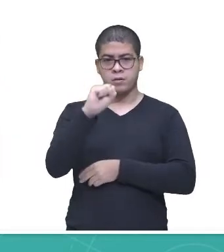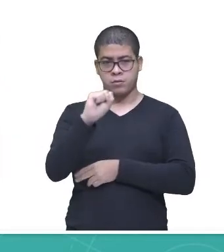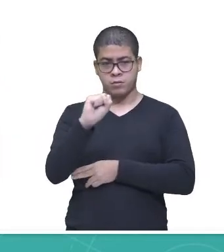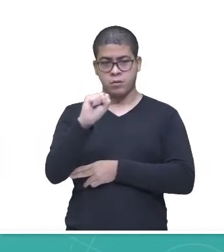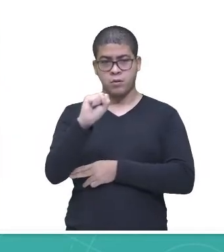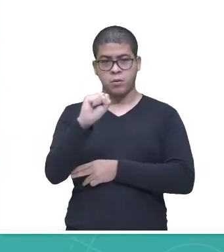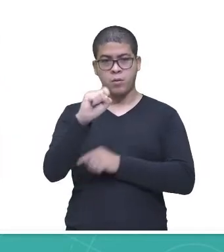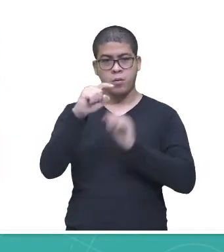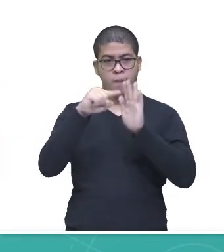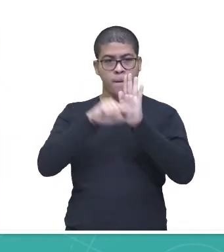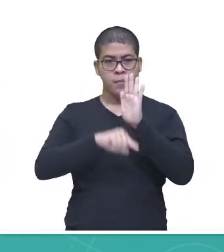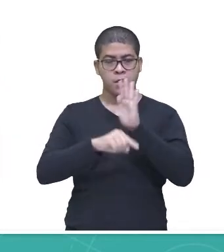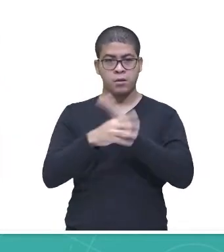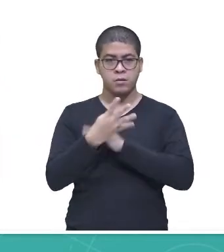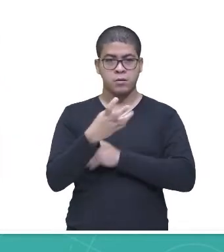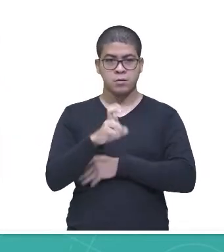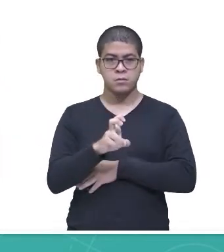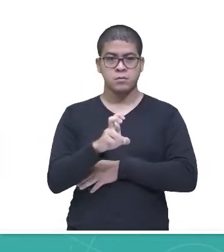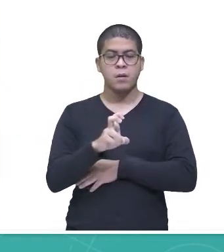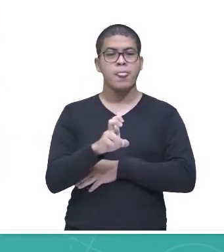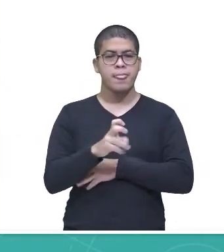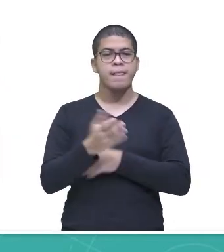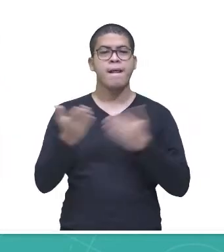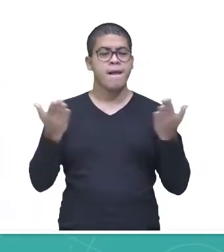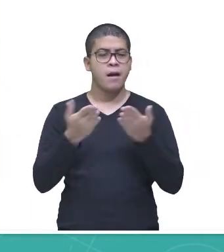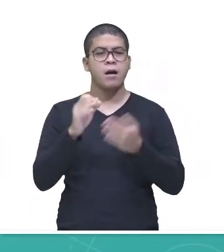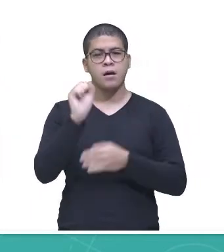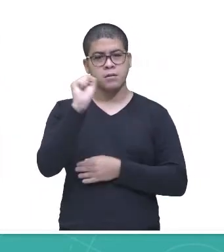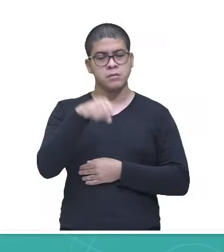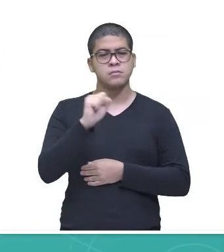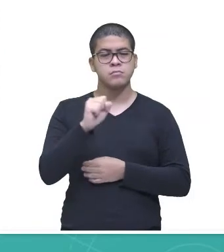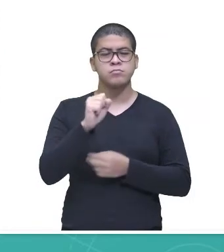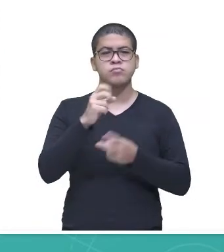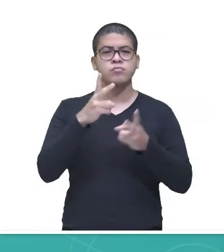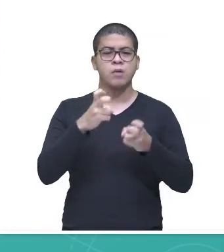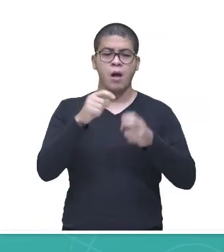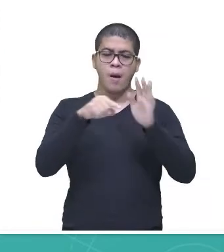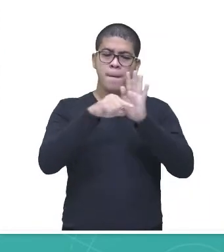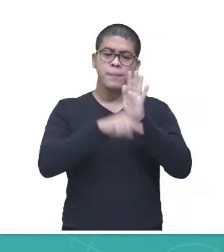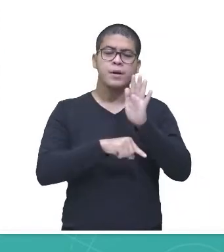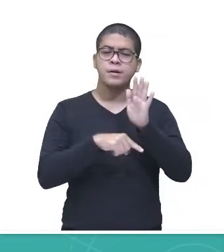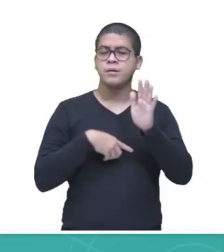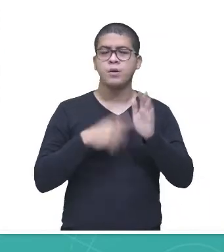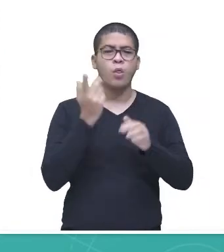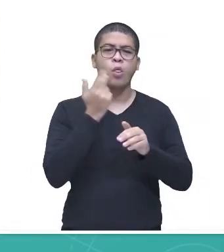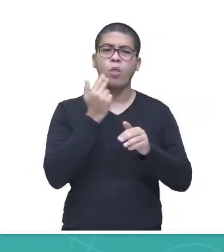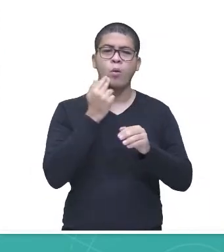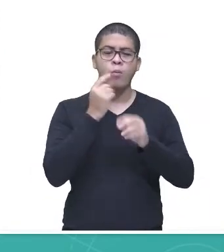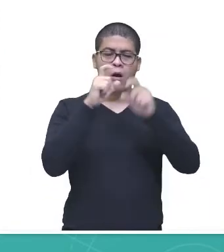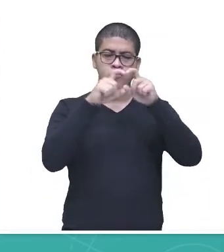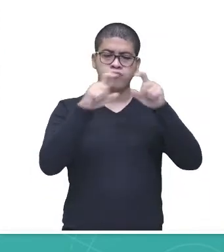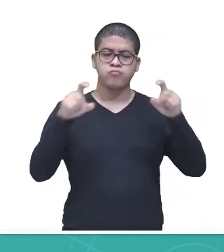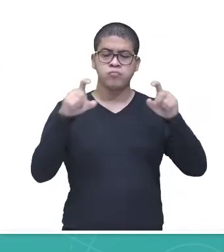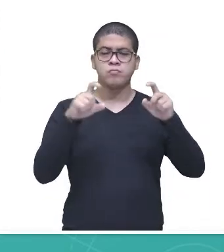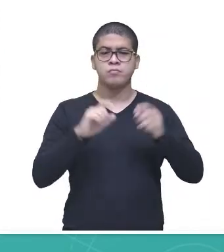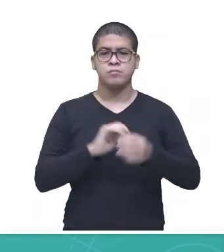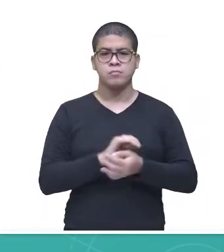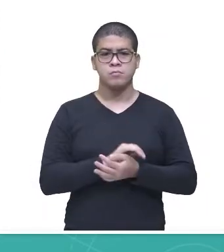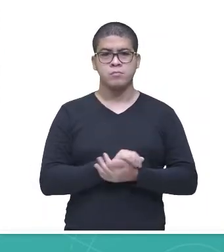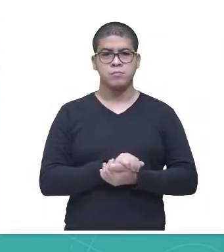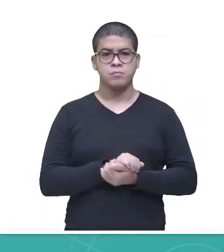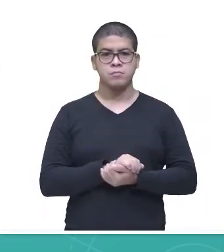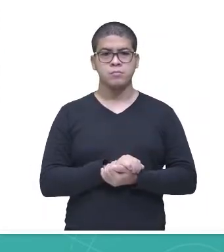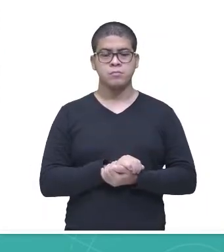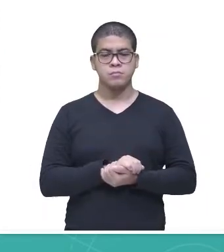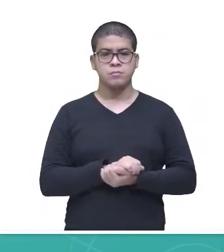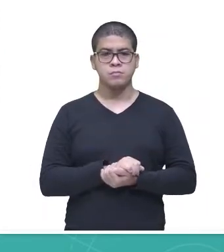E agora sim, a gente pode realizar a nossa subtração desses valores, desses ângulos.